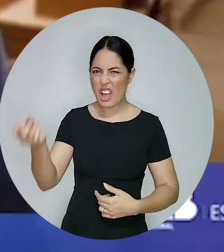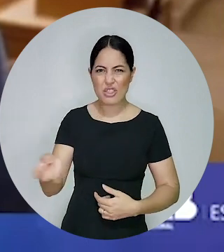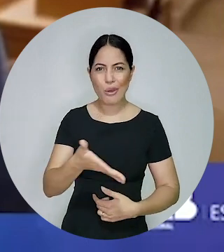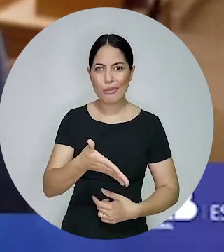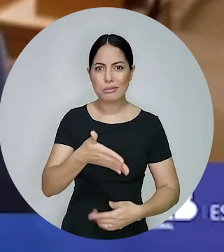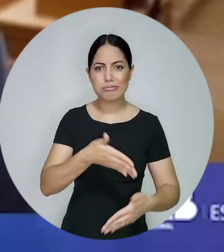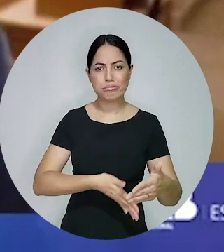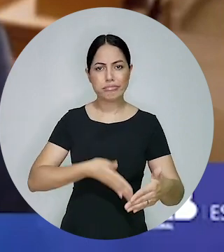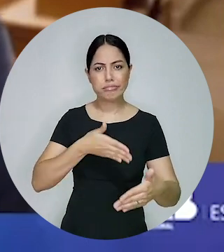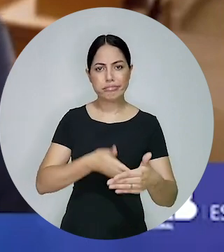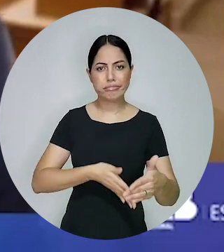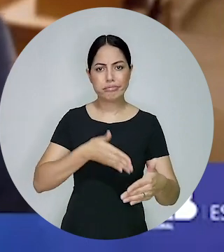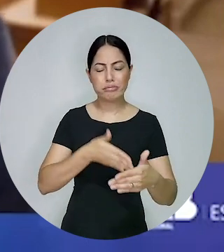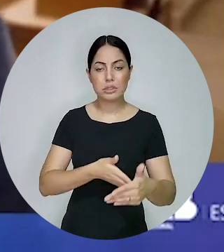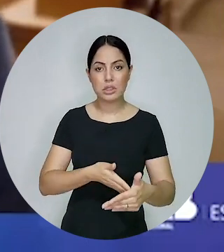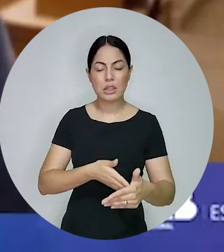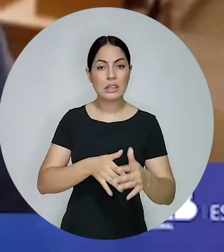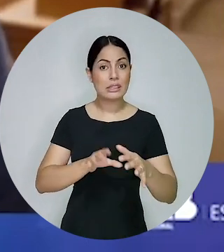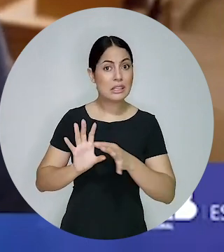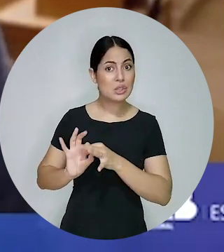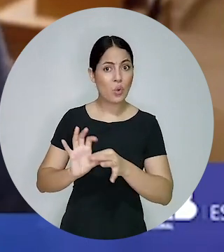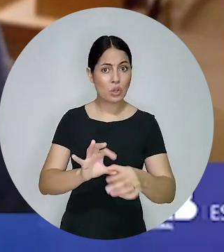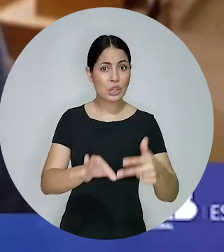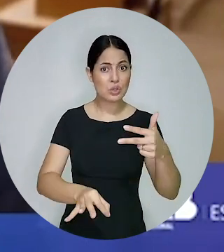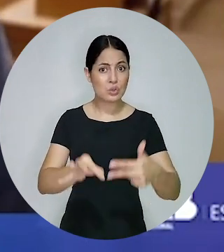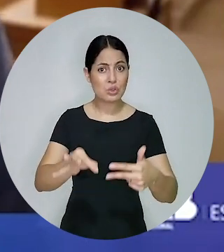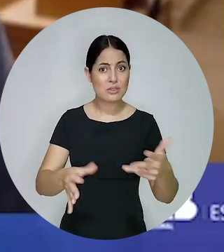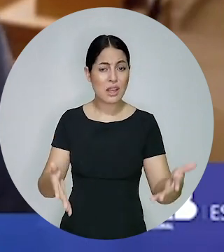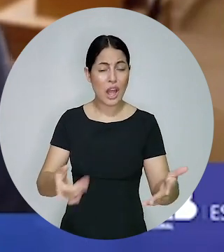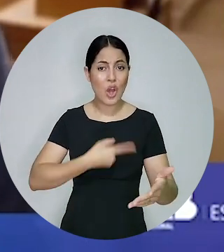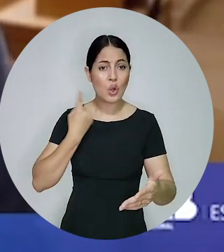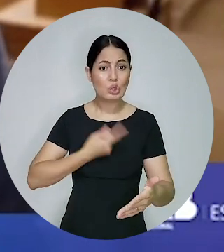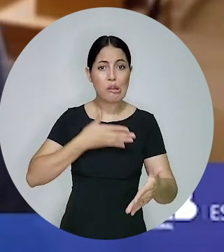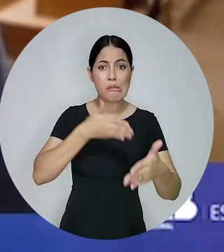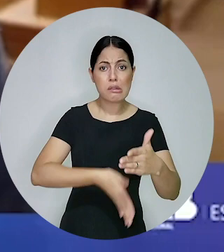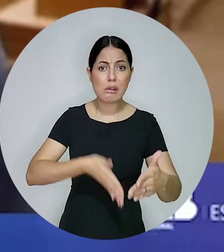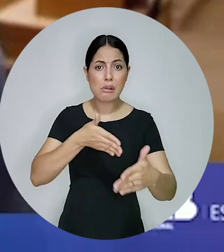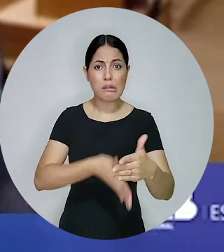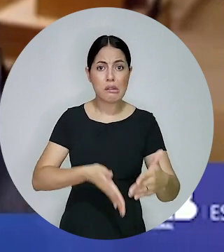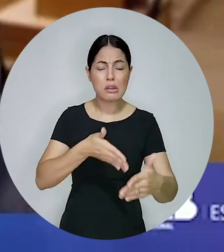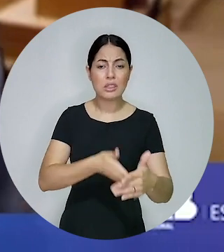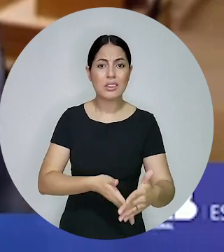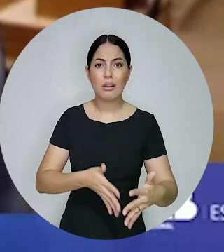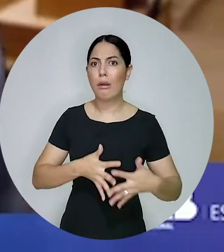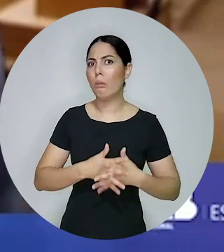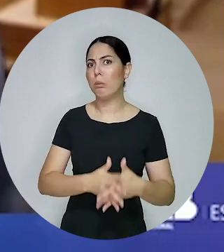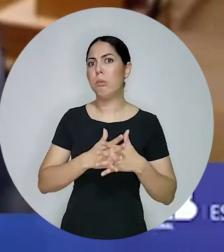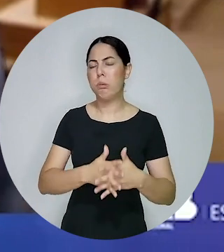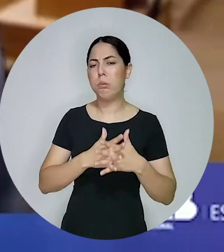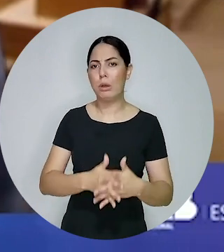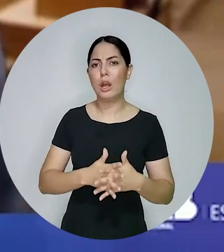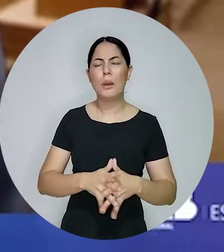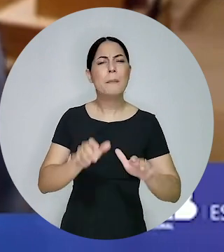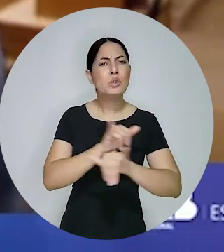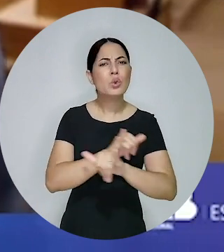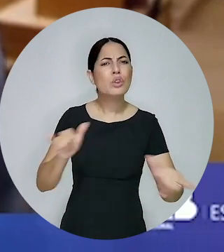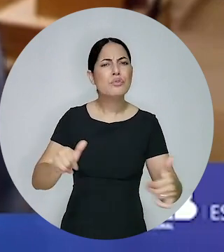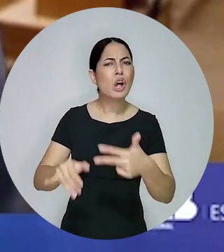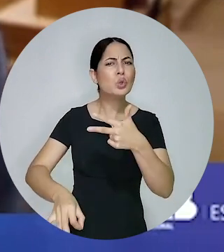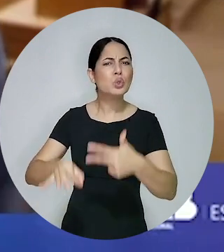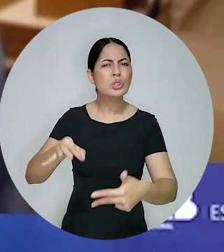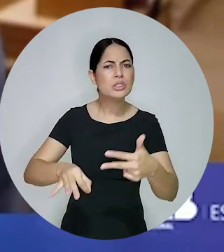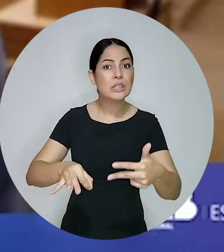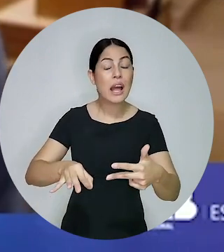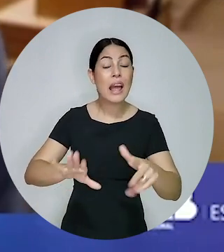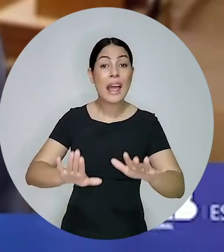tua presença aqui. Um dos grandes problemas que nós temos em relação ao judiciário é nossa dificuldade de inovar,